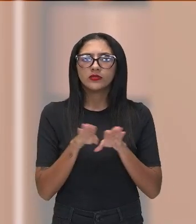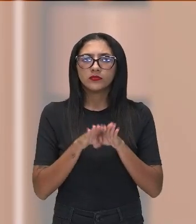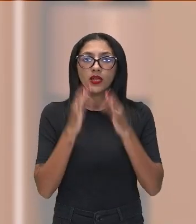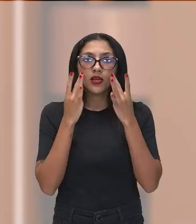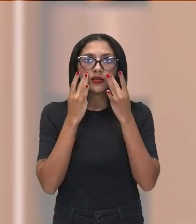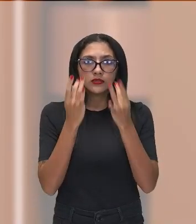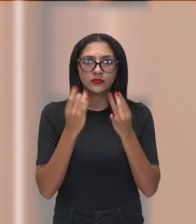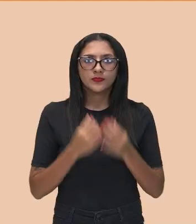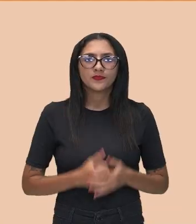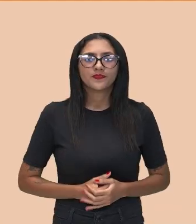essa organização.